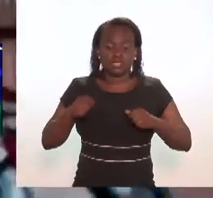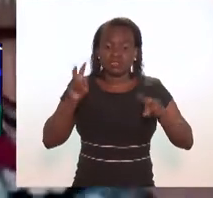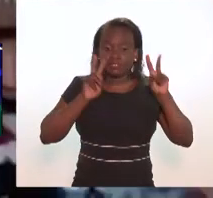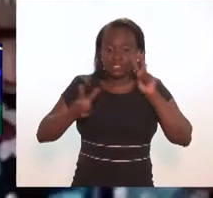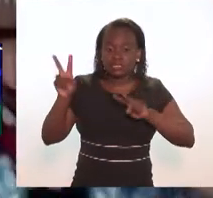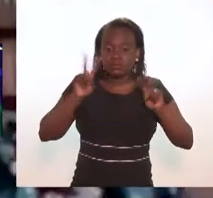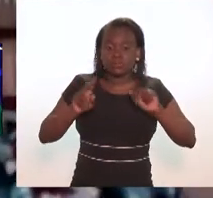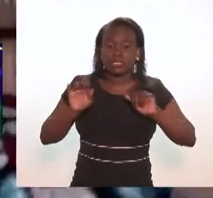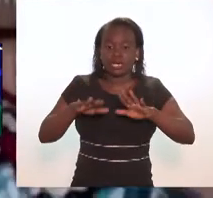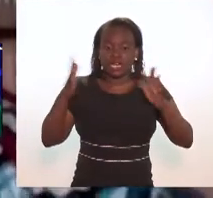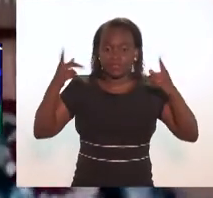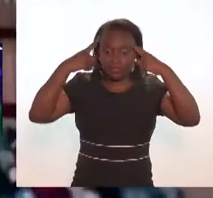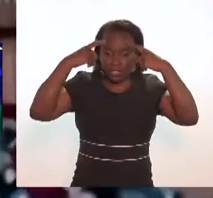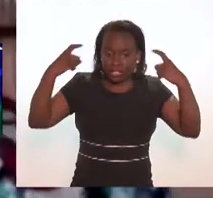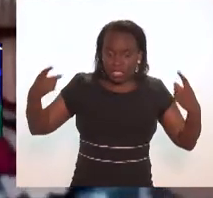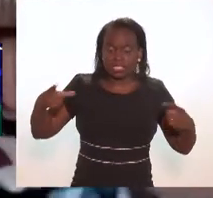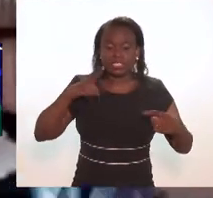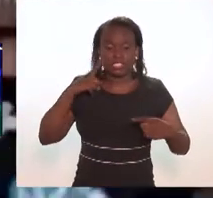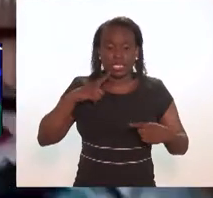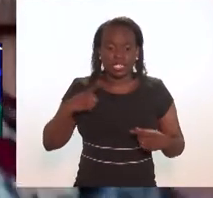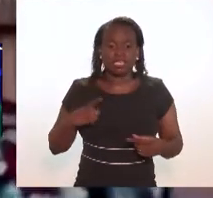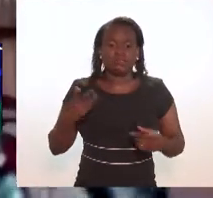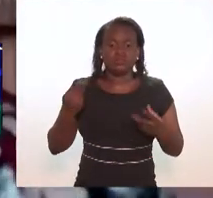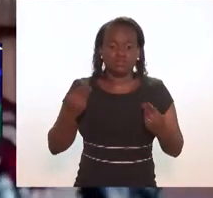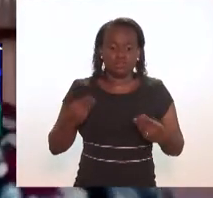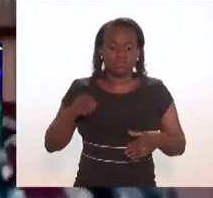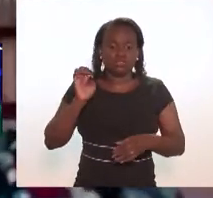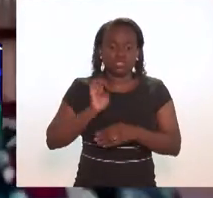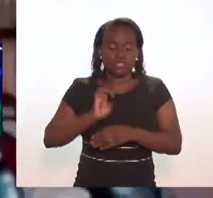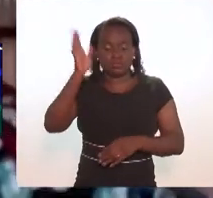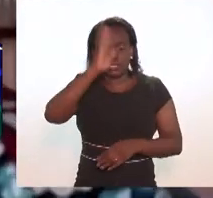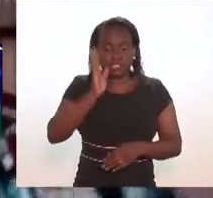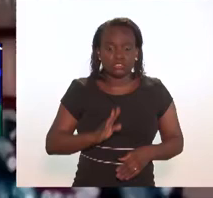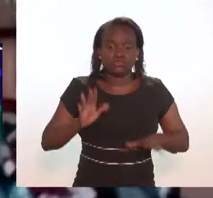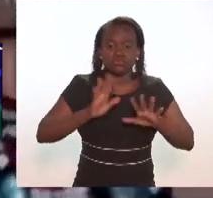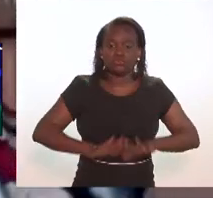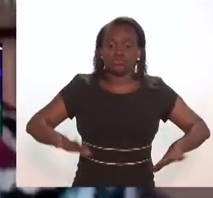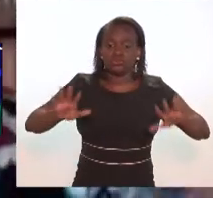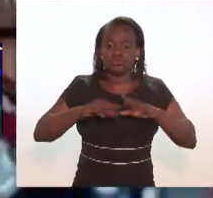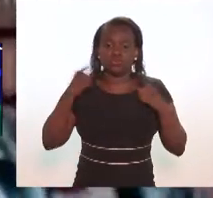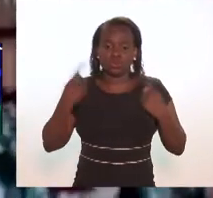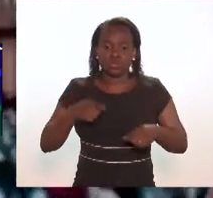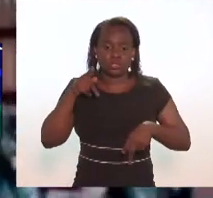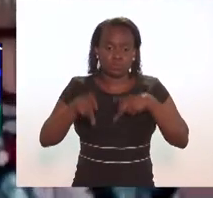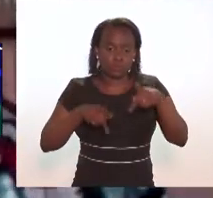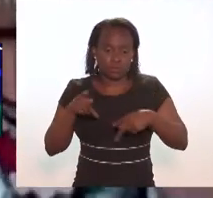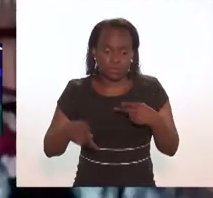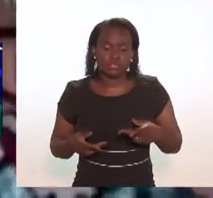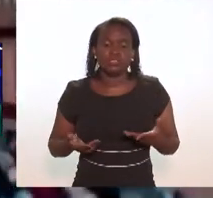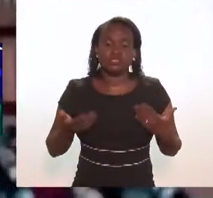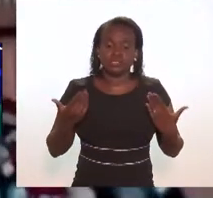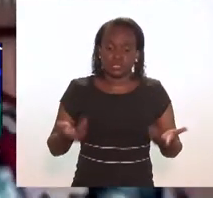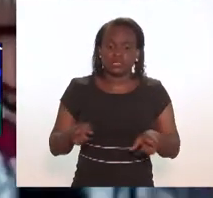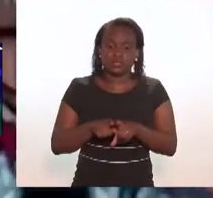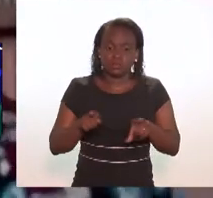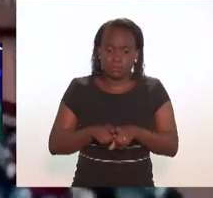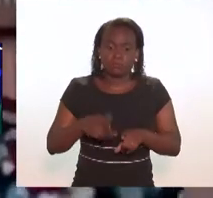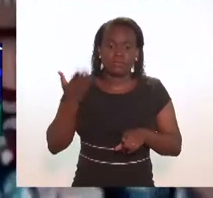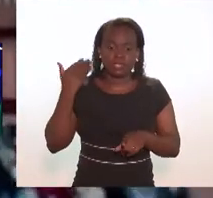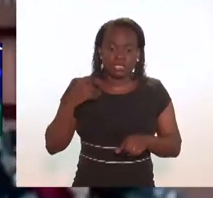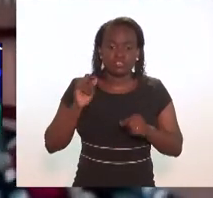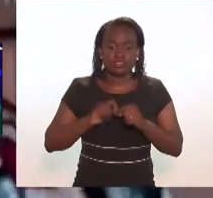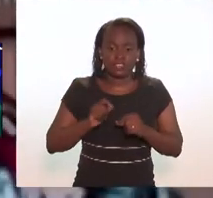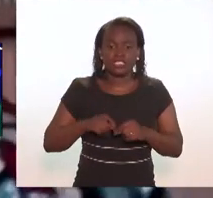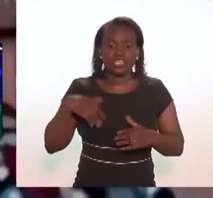visibilidade às violências cometidas no Estado brasileiro contra uma população, assim como cometeram e